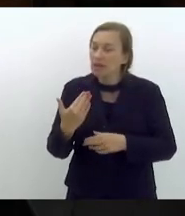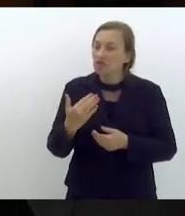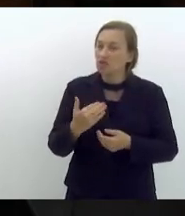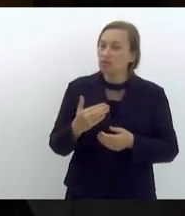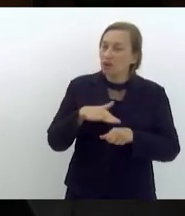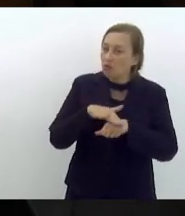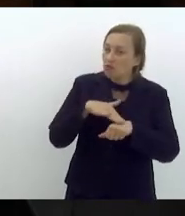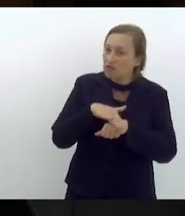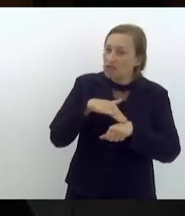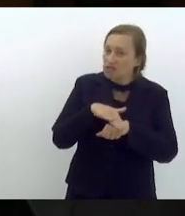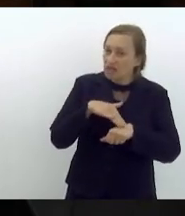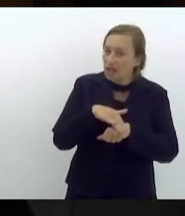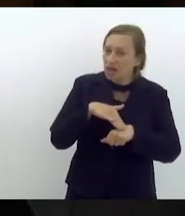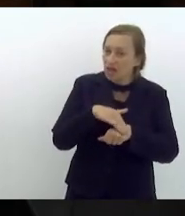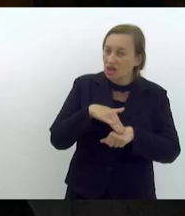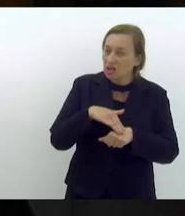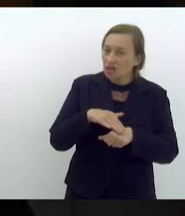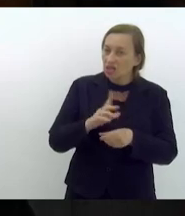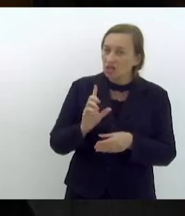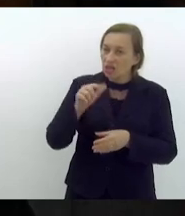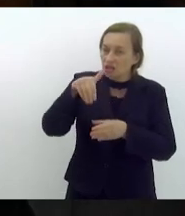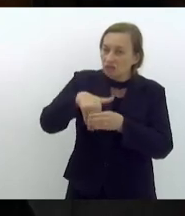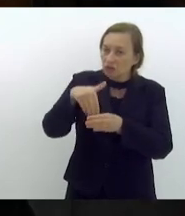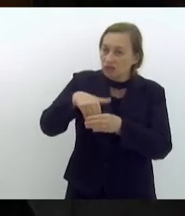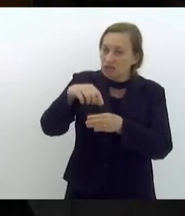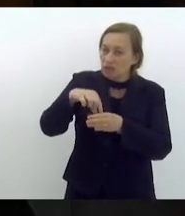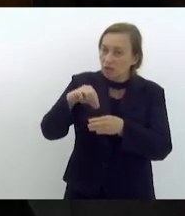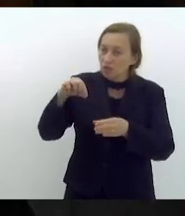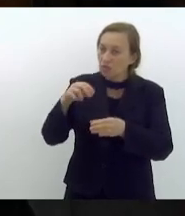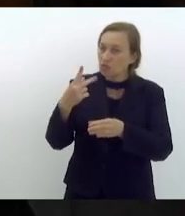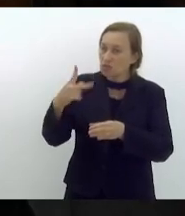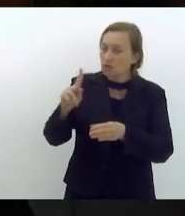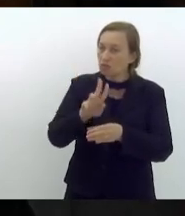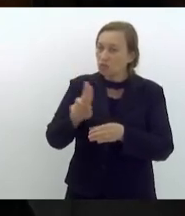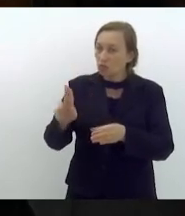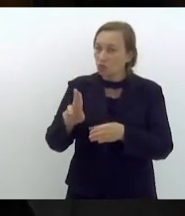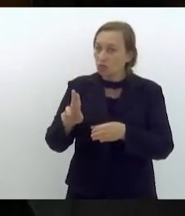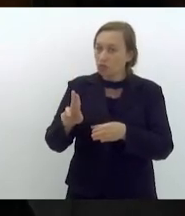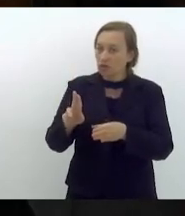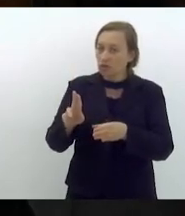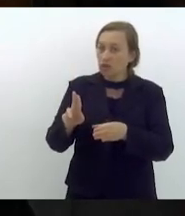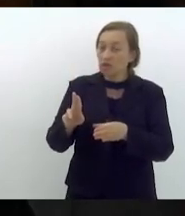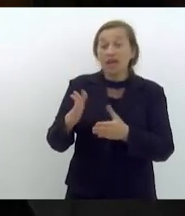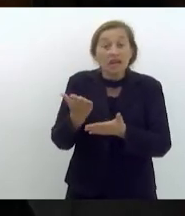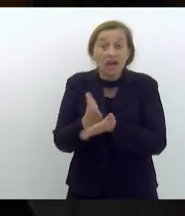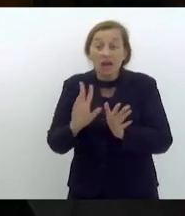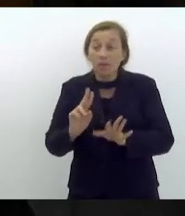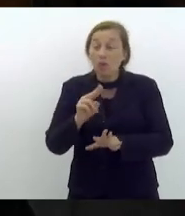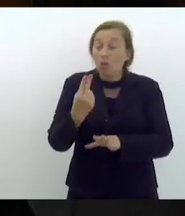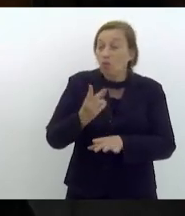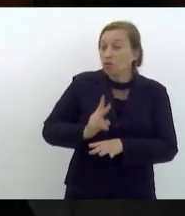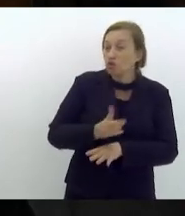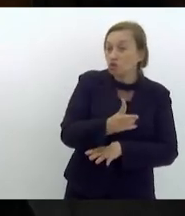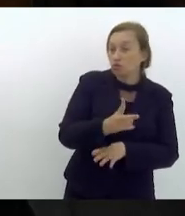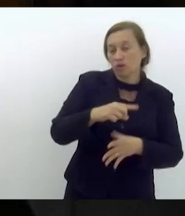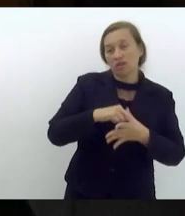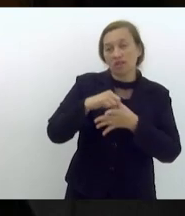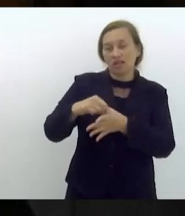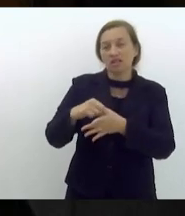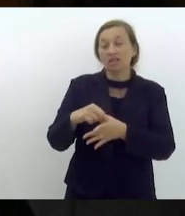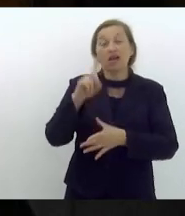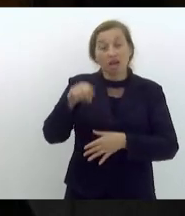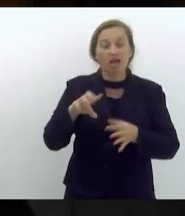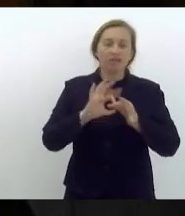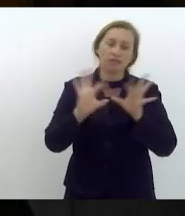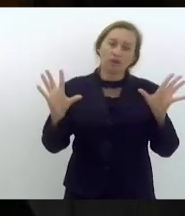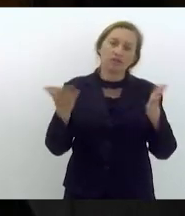e colocar em votação e a maioria disseram que não quer mais aquele acabou a liderança é assim a democracia é assim